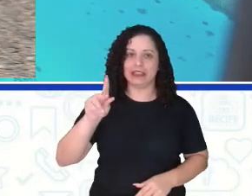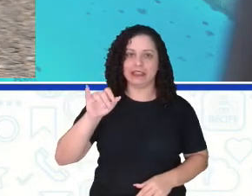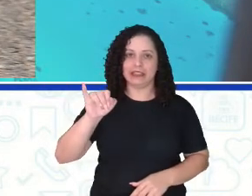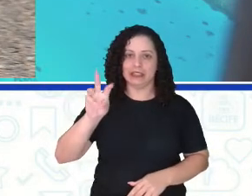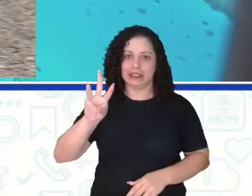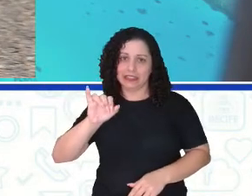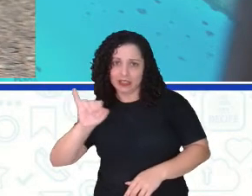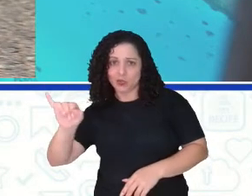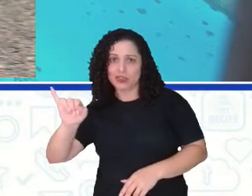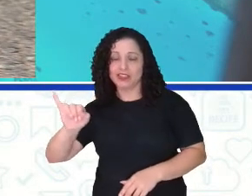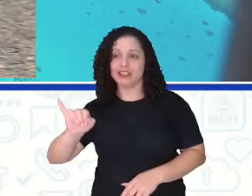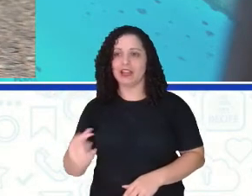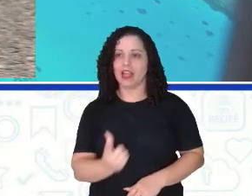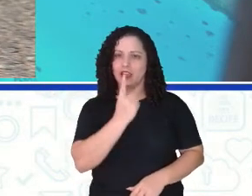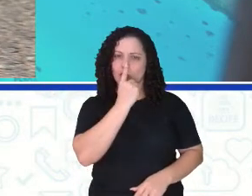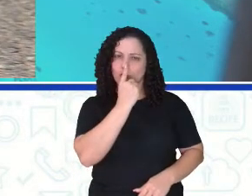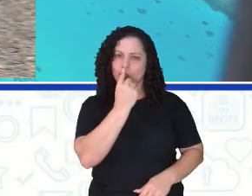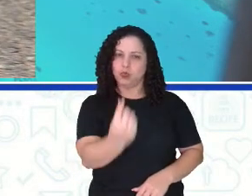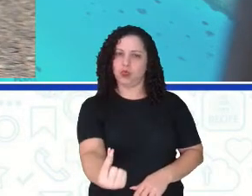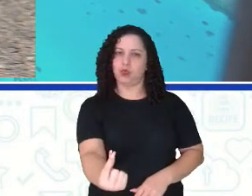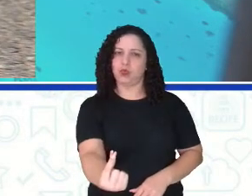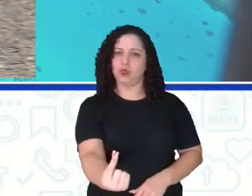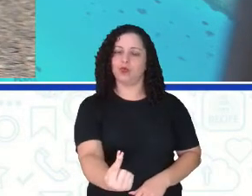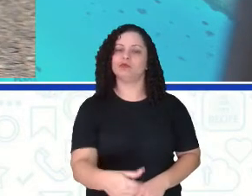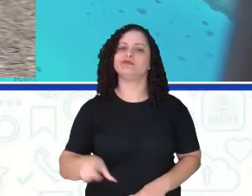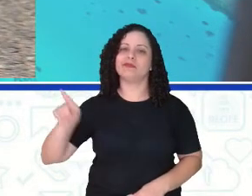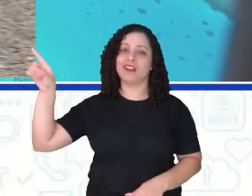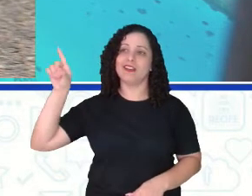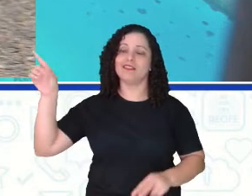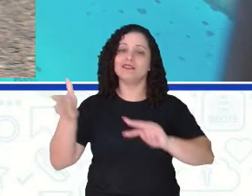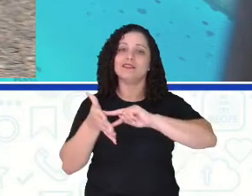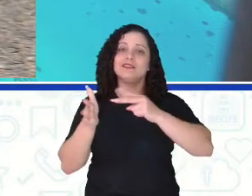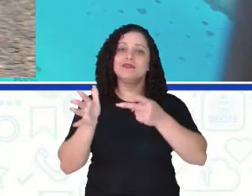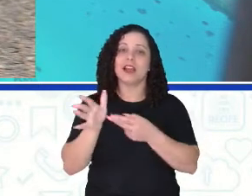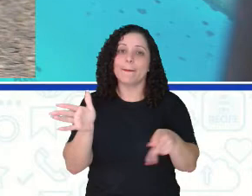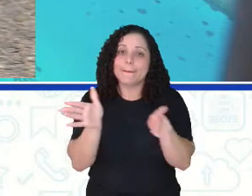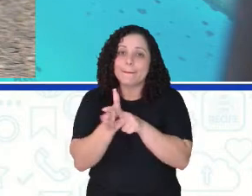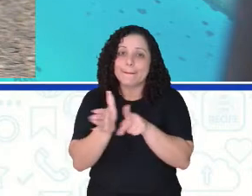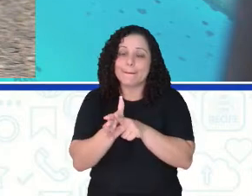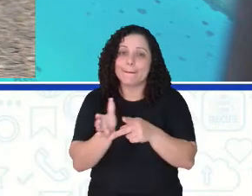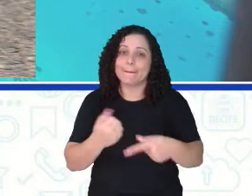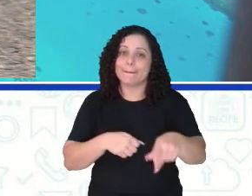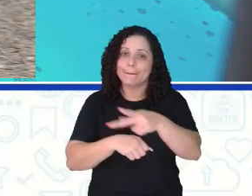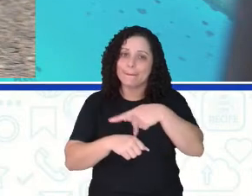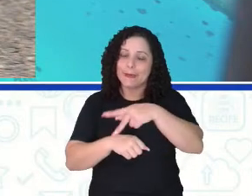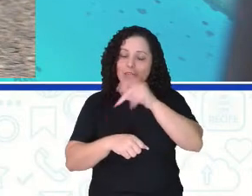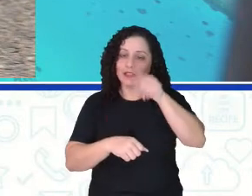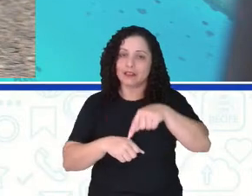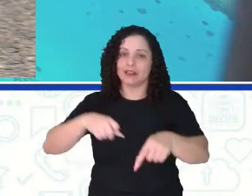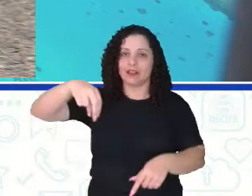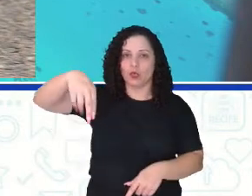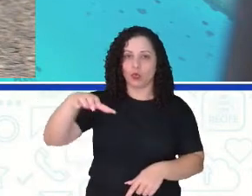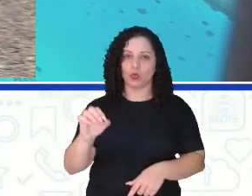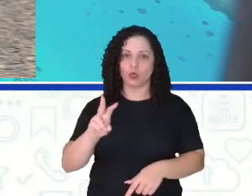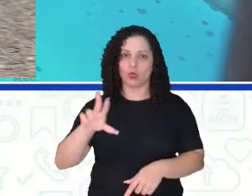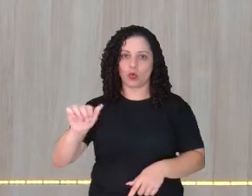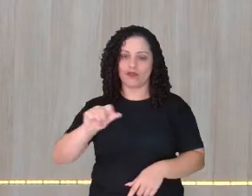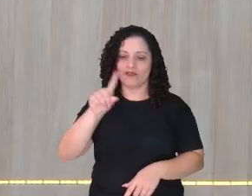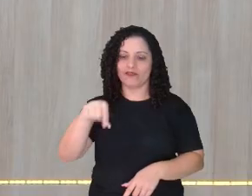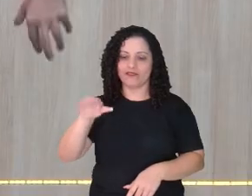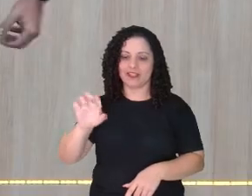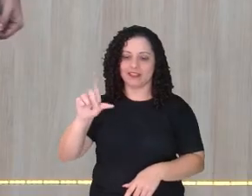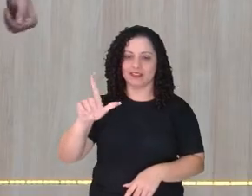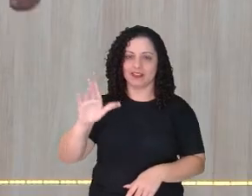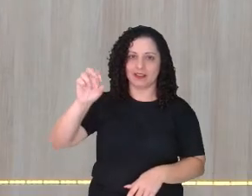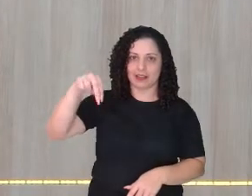o kiwi? Né? O kiwi é o símbolo da Nova Zelândia, tá? Então, quando você vê, tem também no